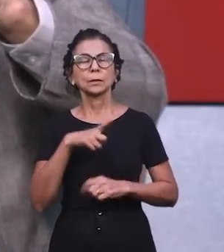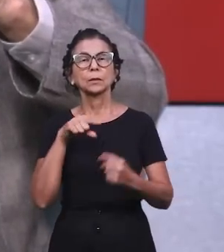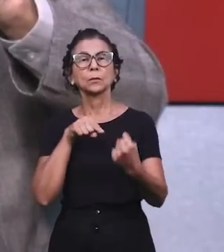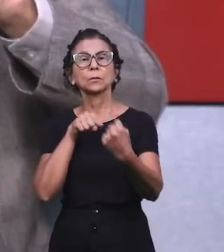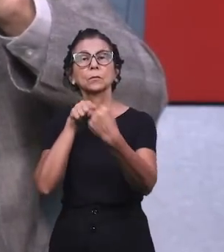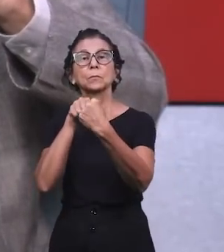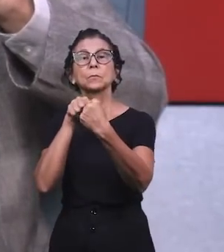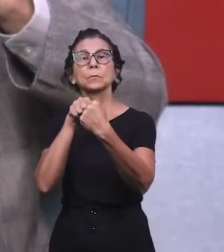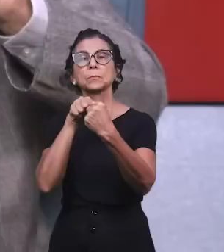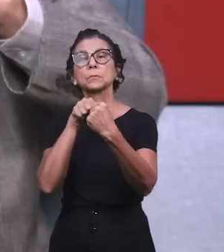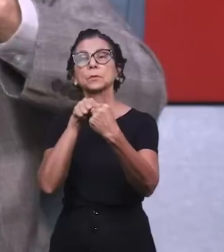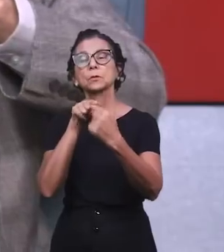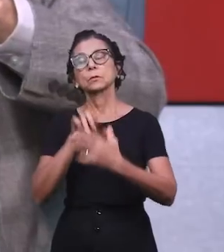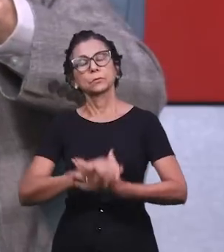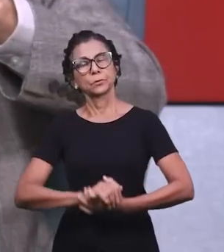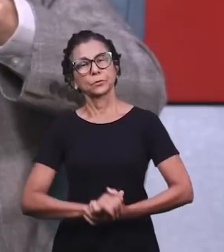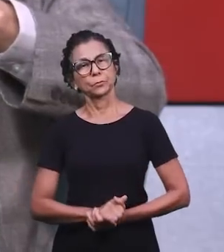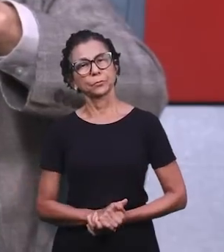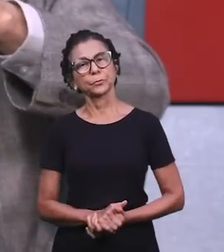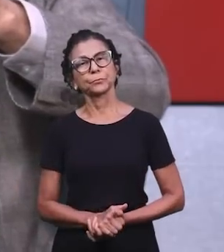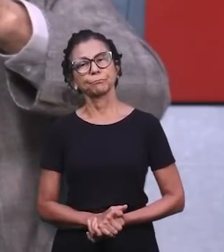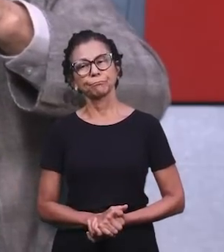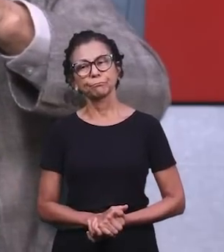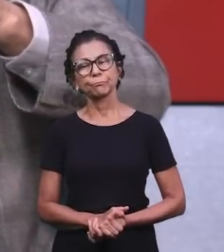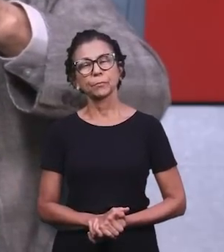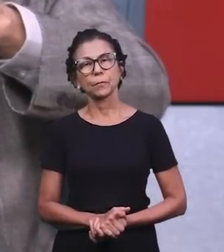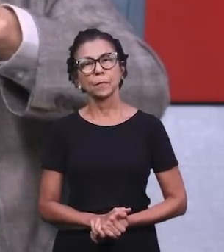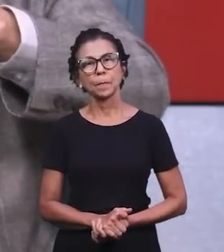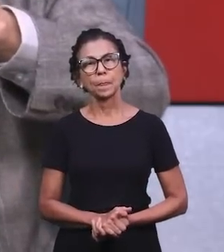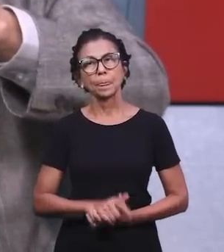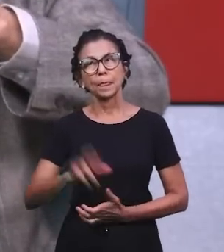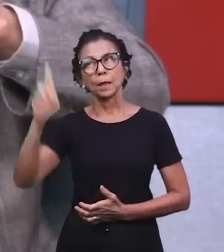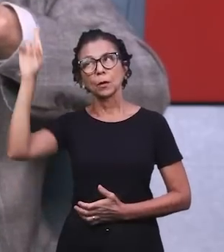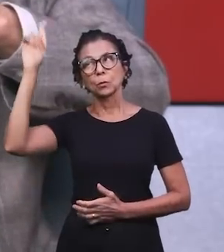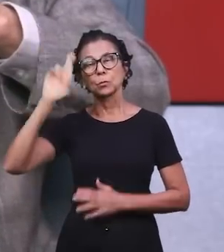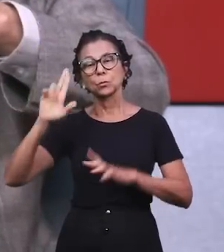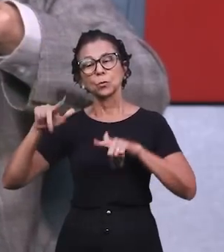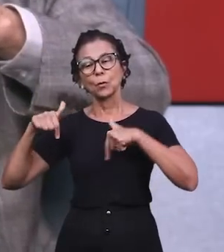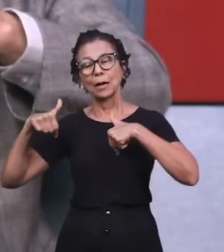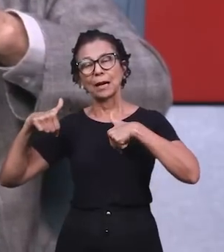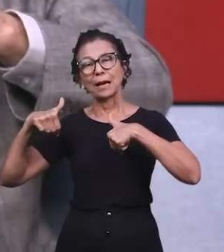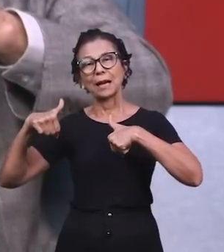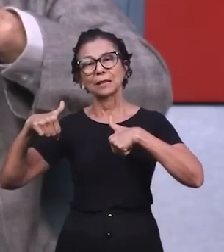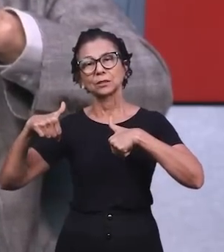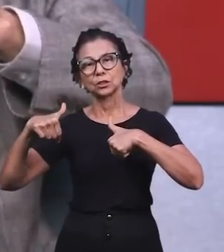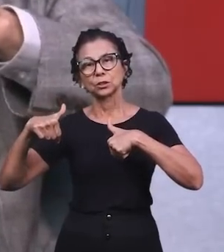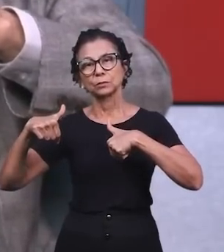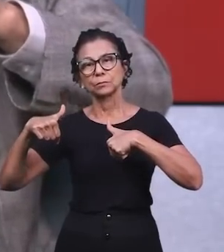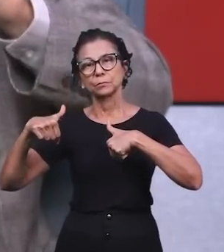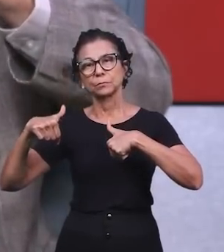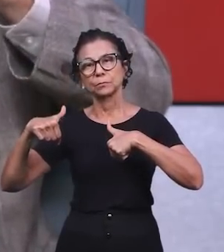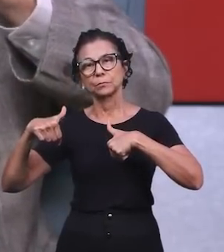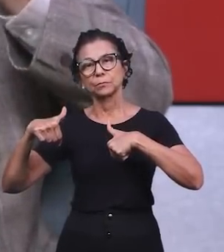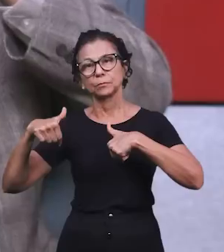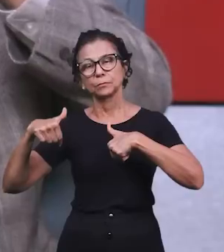E o objetivo da cura, quando o Senhor opera, o objetivo não